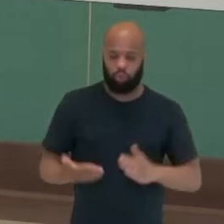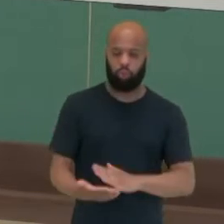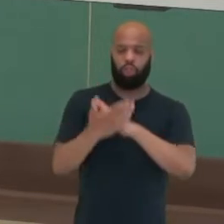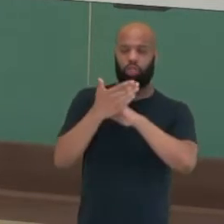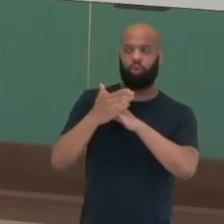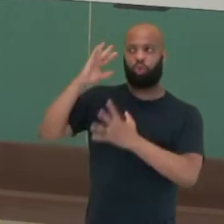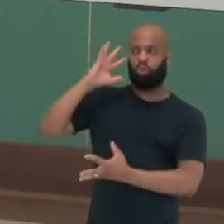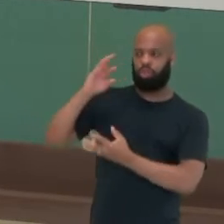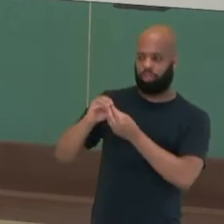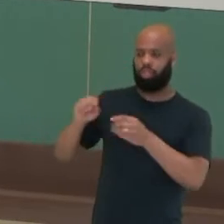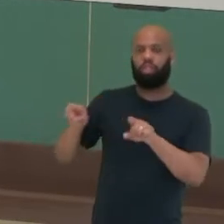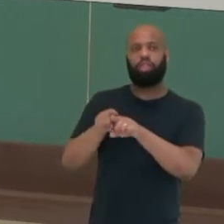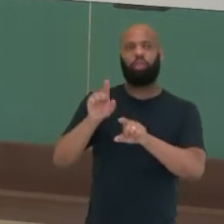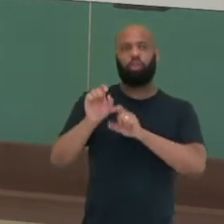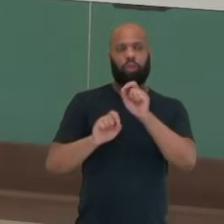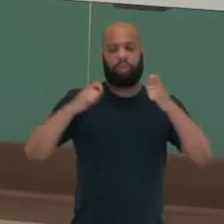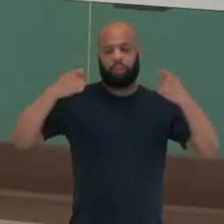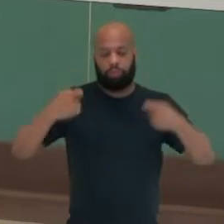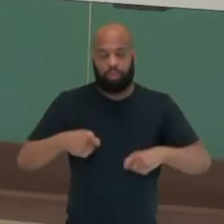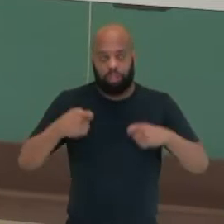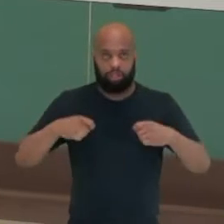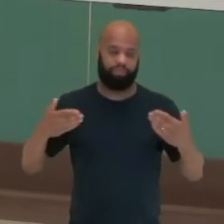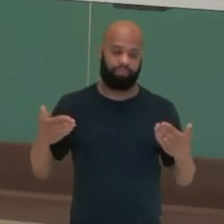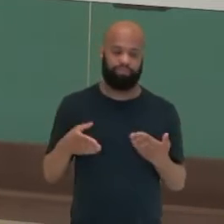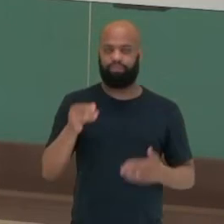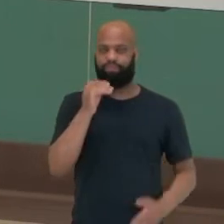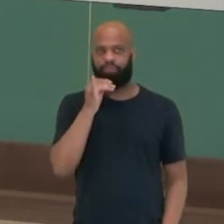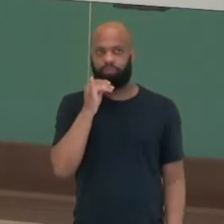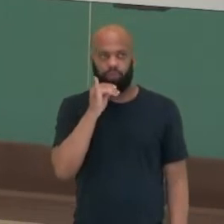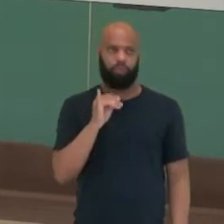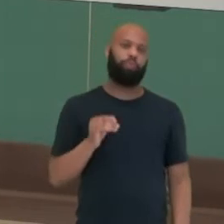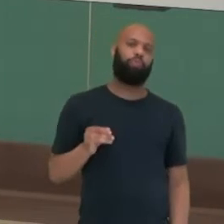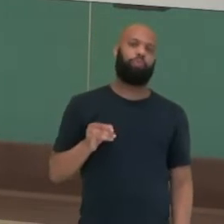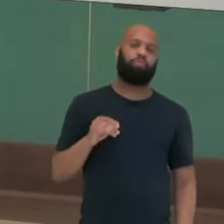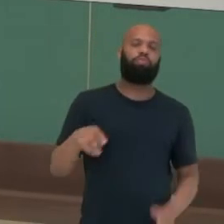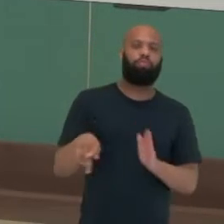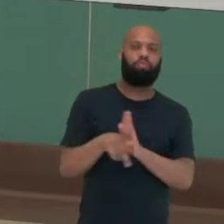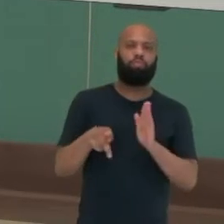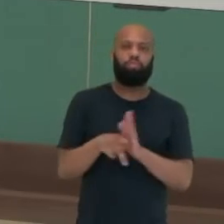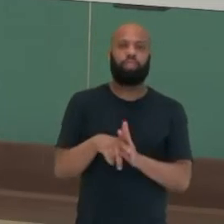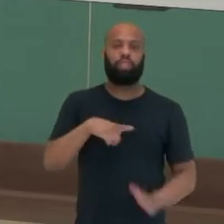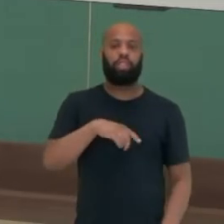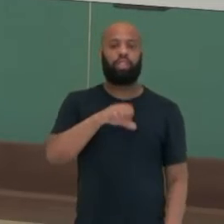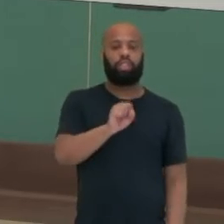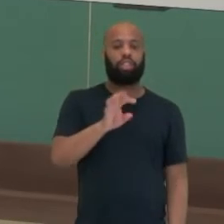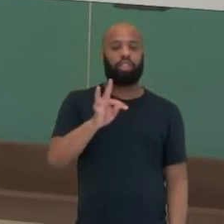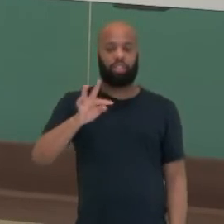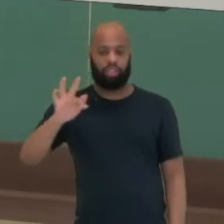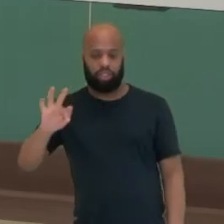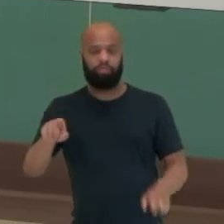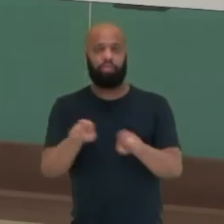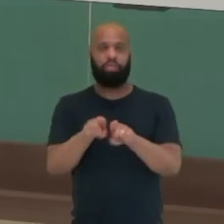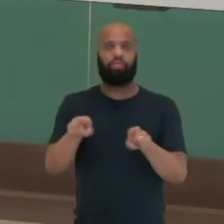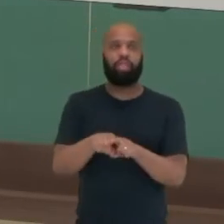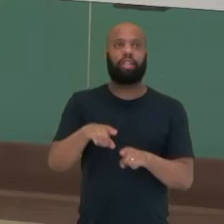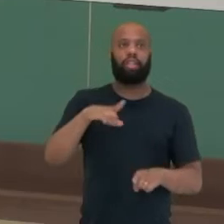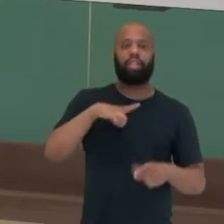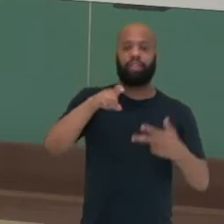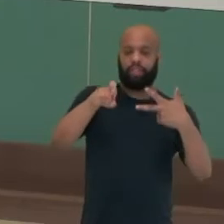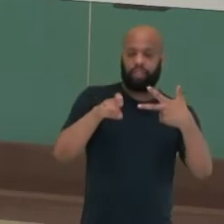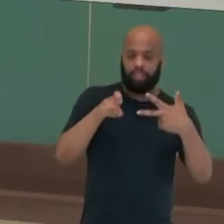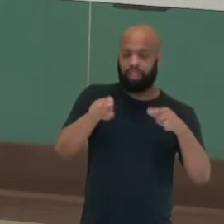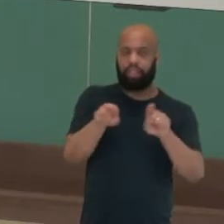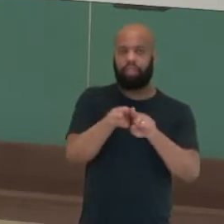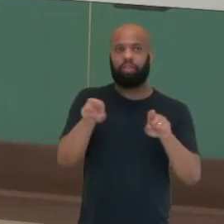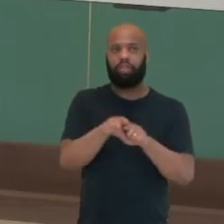a entender até mesmo a necessidade, por exemplo, de um Supremo Tribunal Federal, de um poder executivo, dos